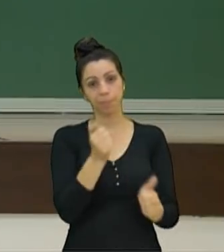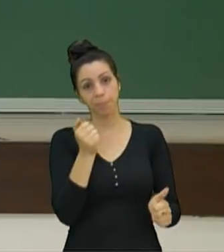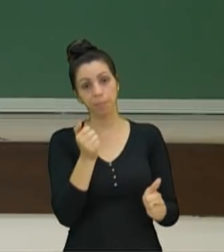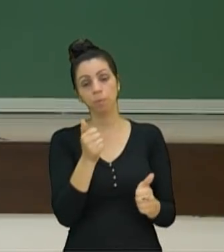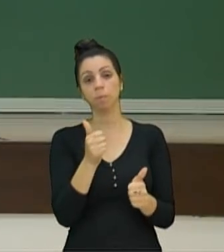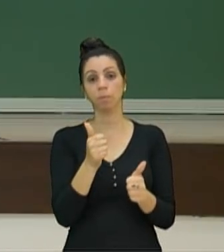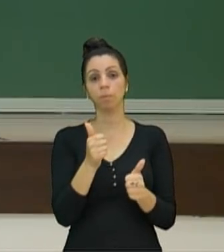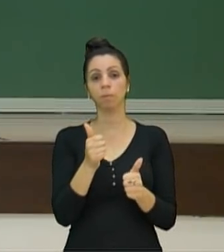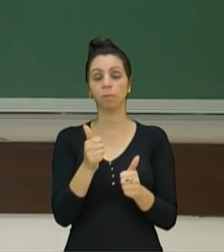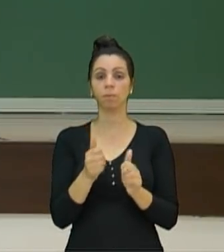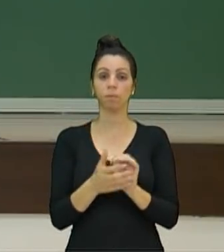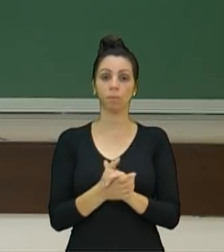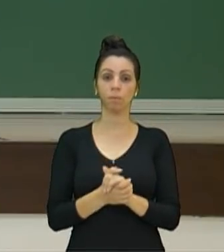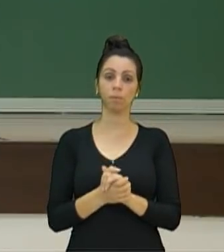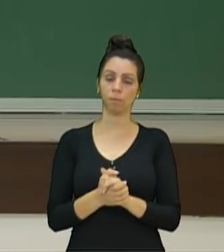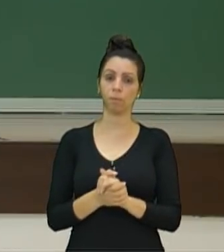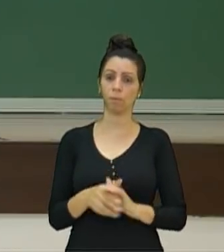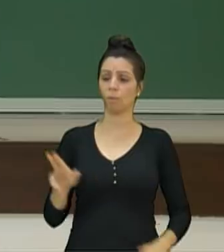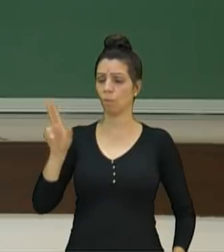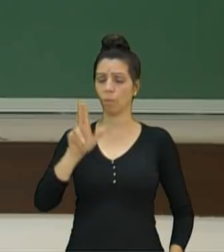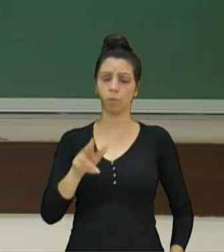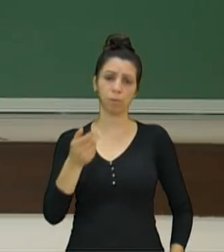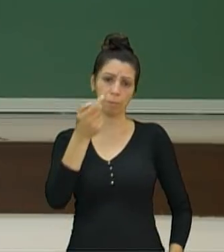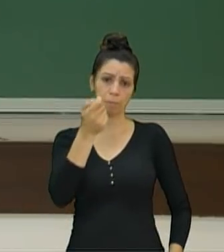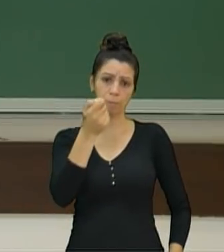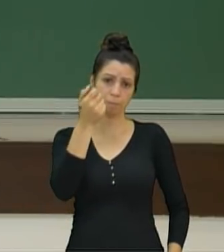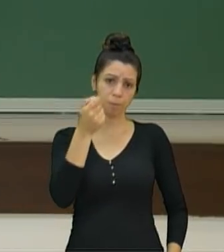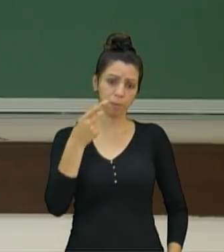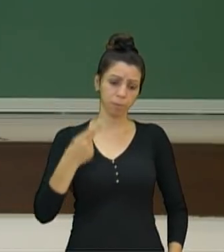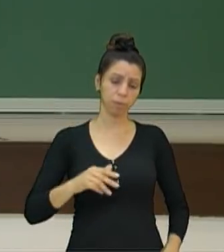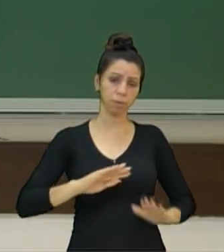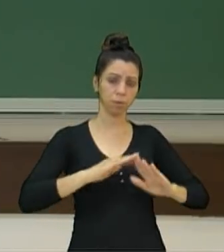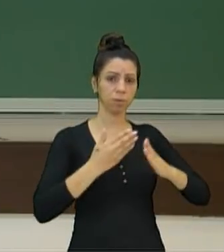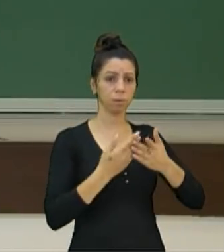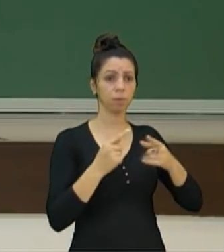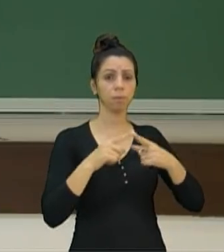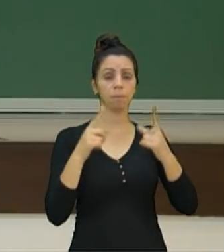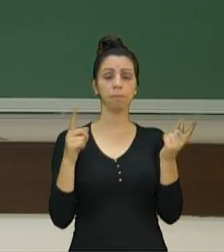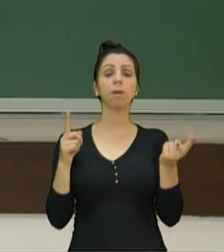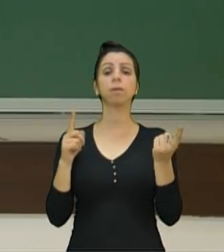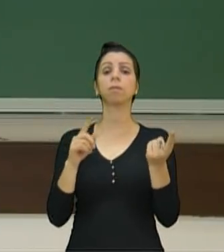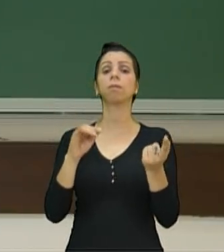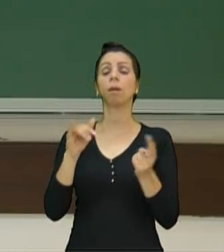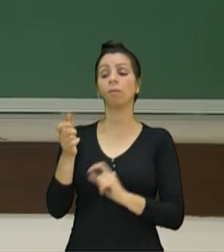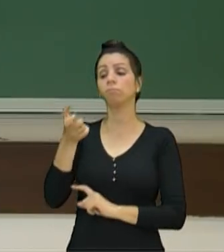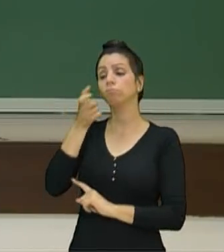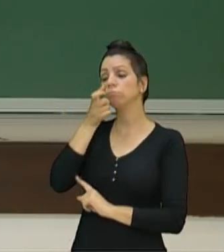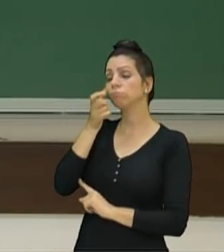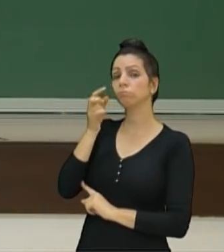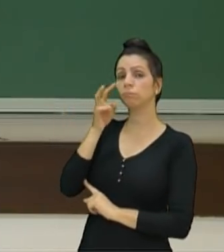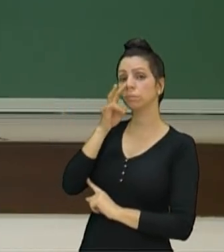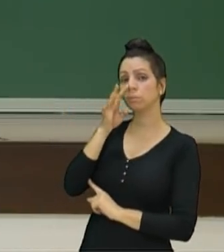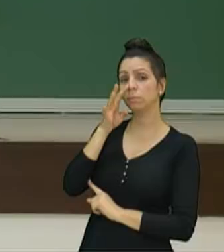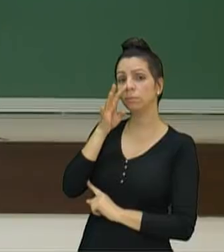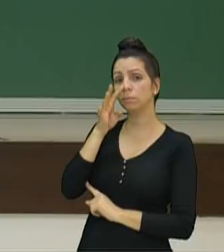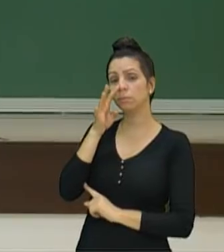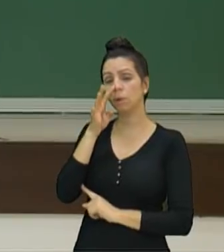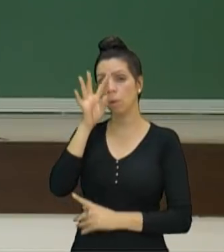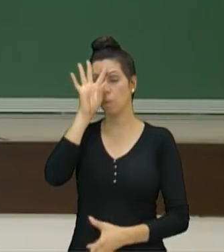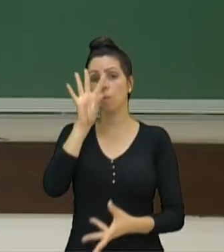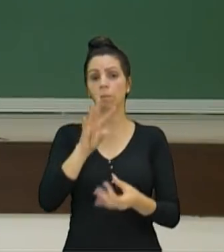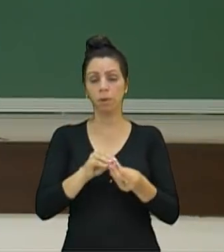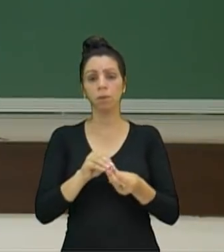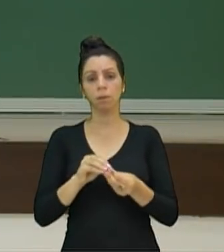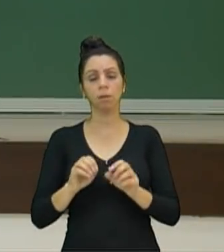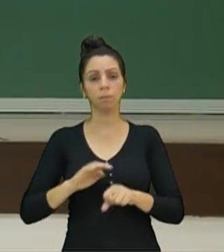talvez bem pouco usual para ser praticado nas nossas escolas, mas que vale a pena a gente conhecer, a gente entender um